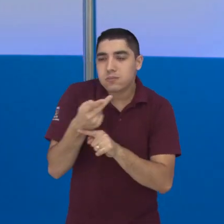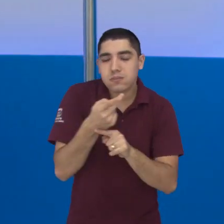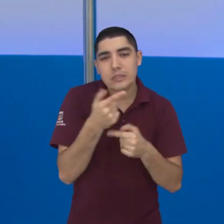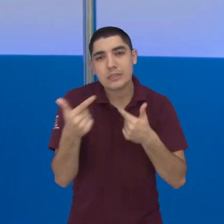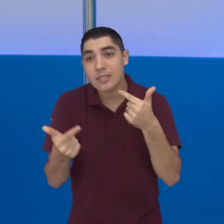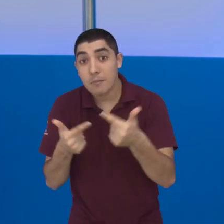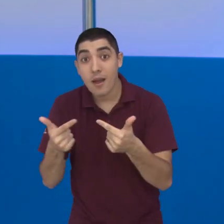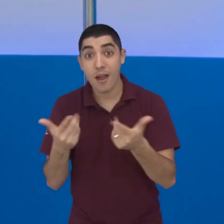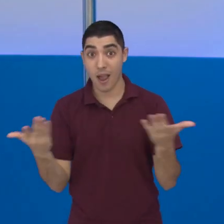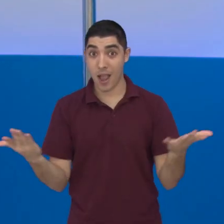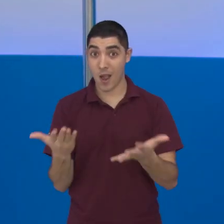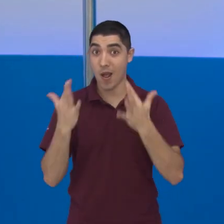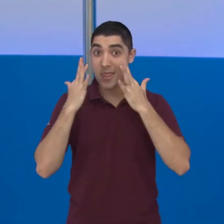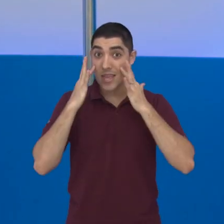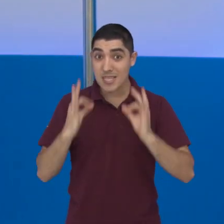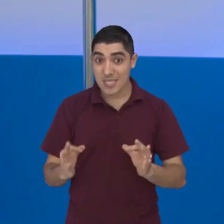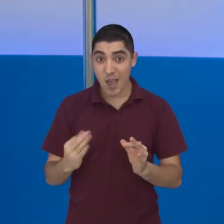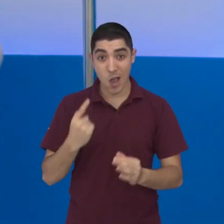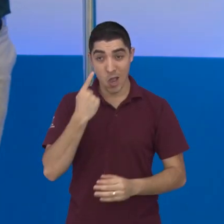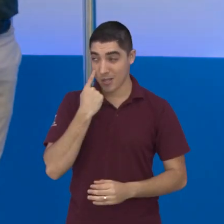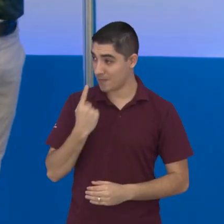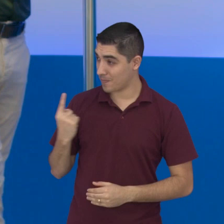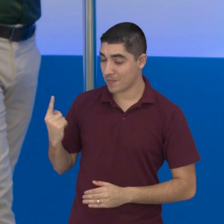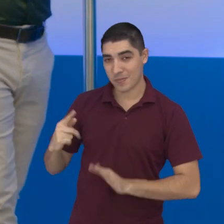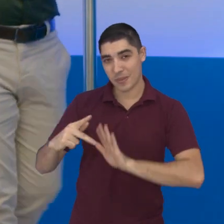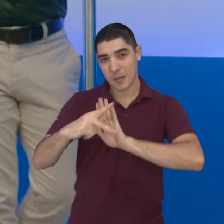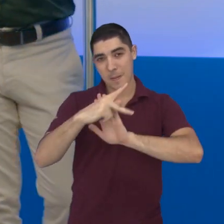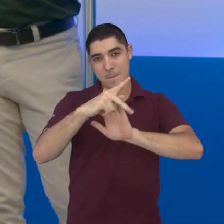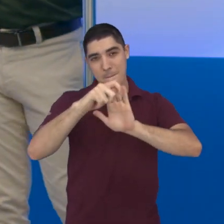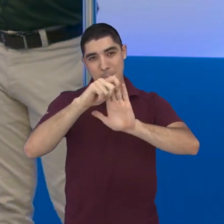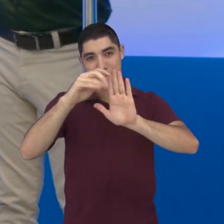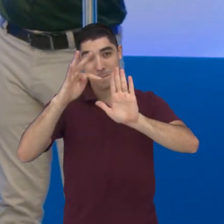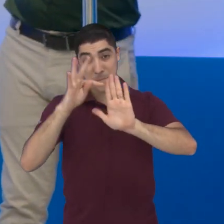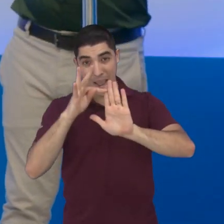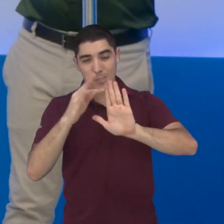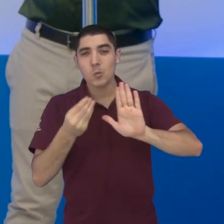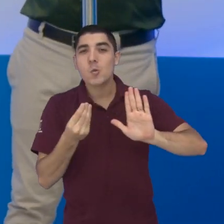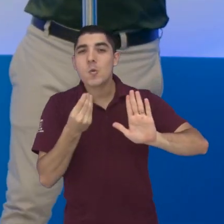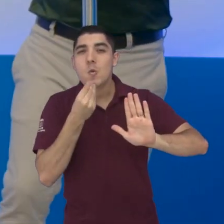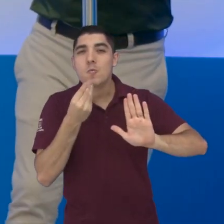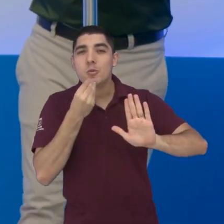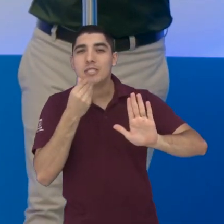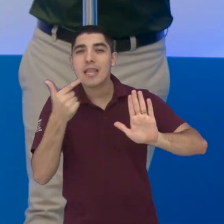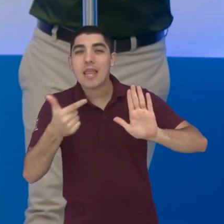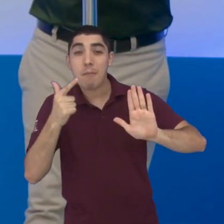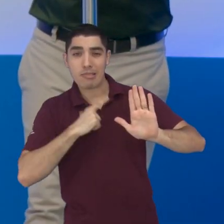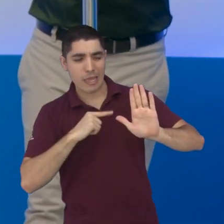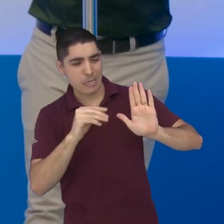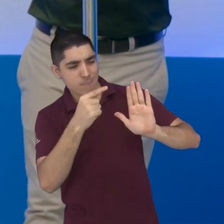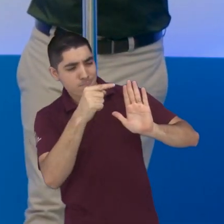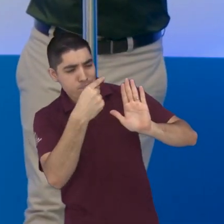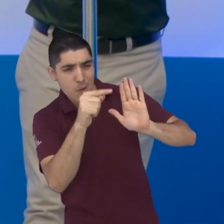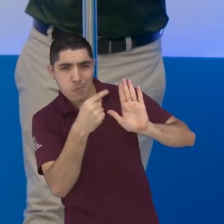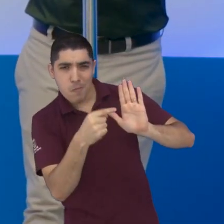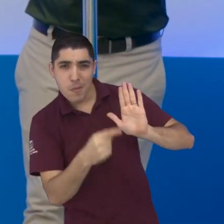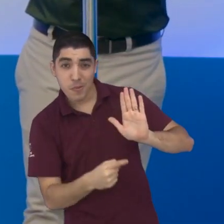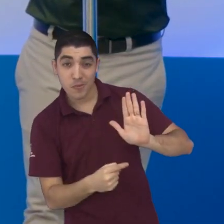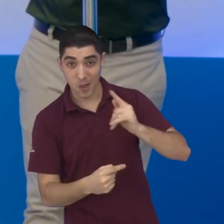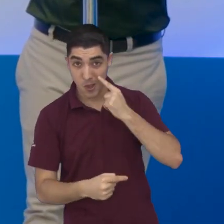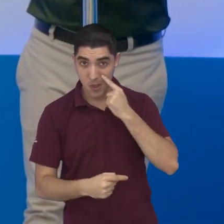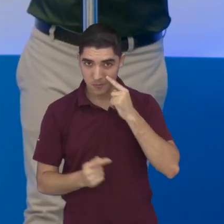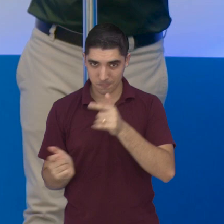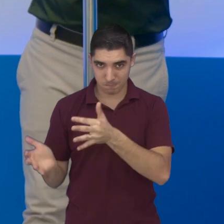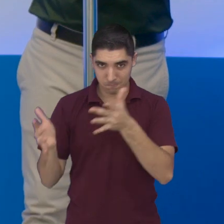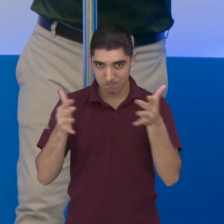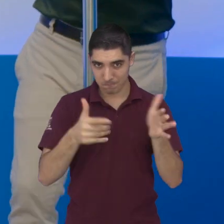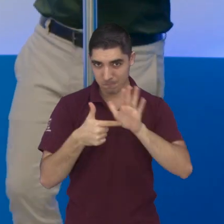você tá na corrida para uma vaga de trabalho então atenção aqui ó na nossa agenda de serviços com as oportunidades que estão sendo oferecidas no